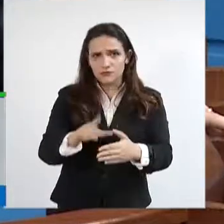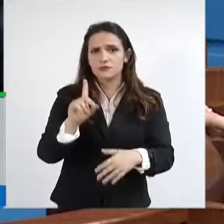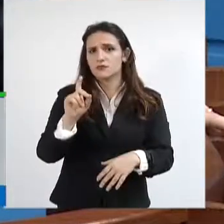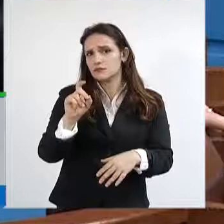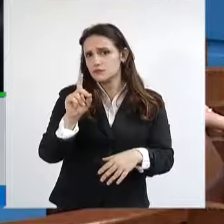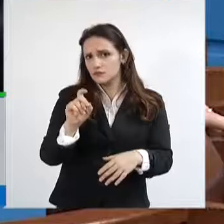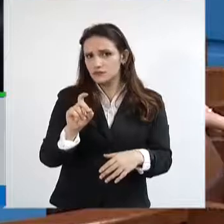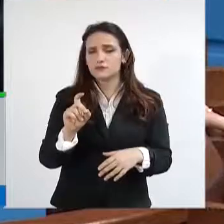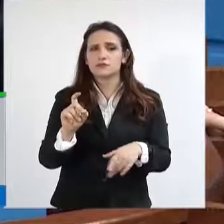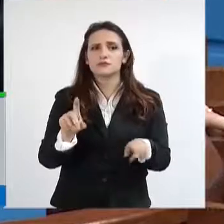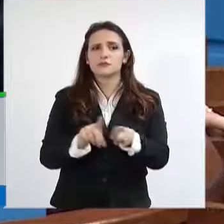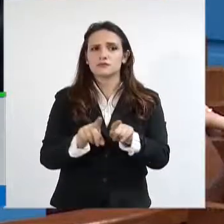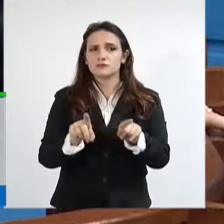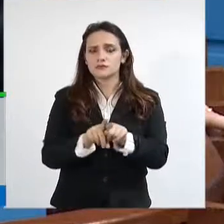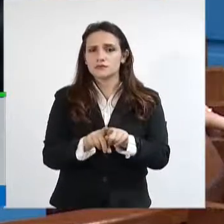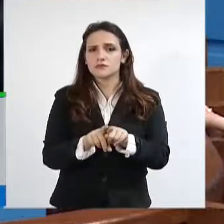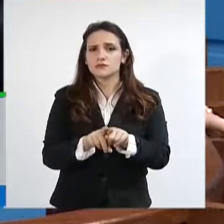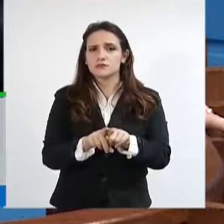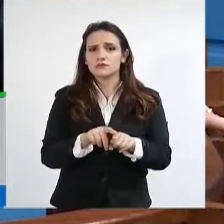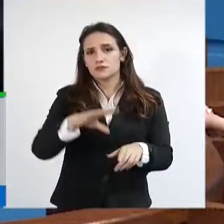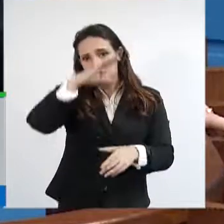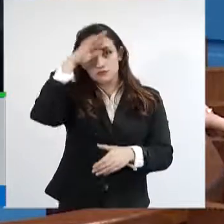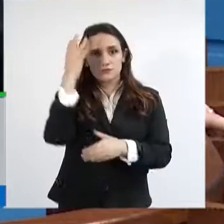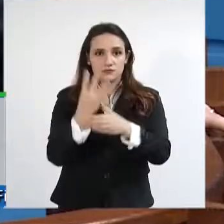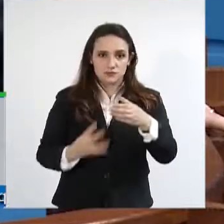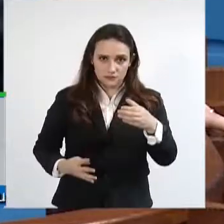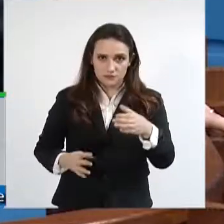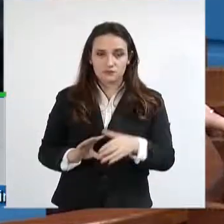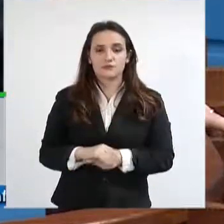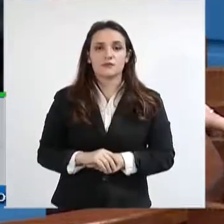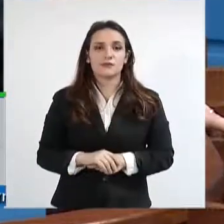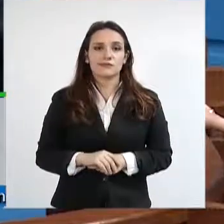Dourados e Amambai.